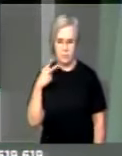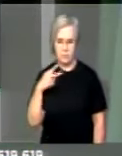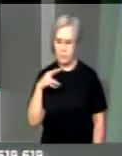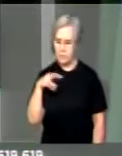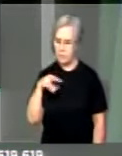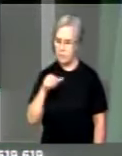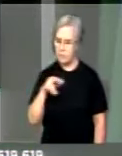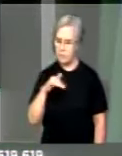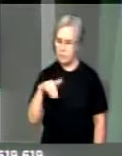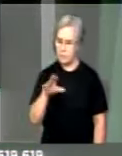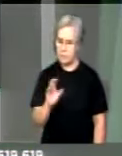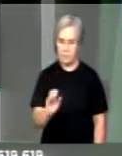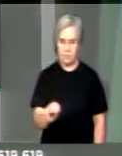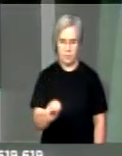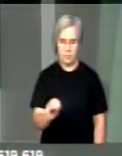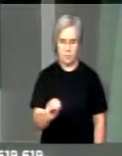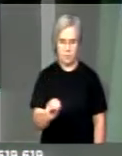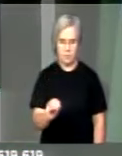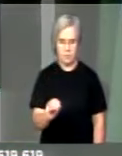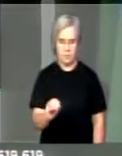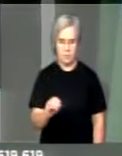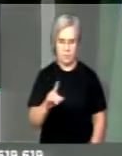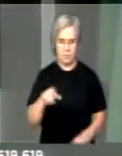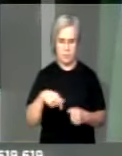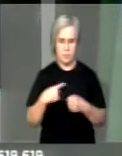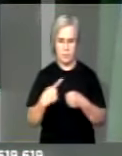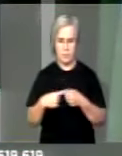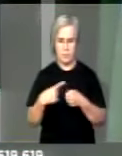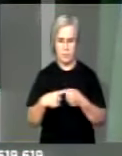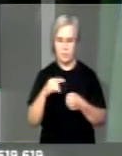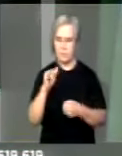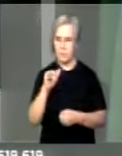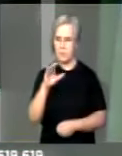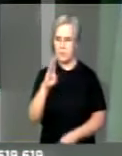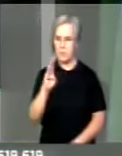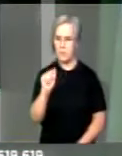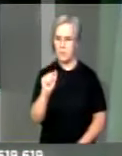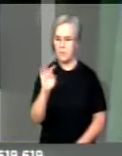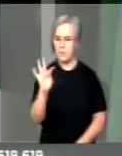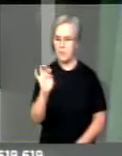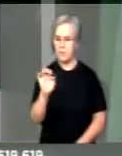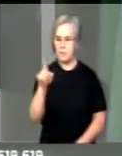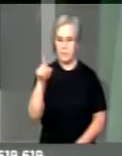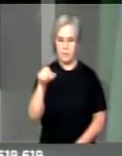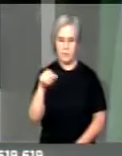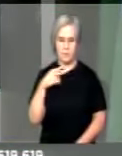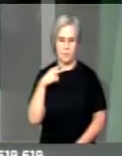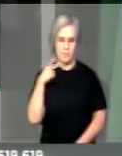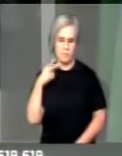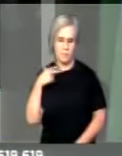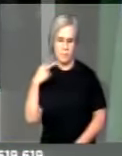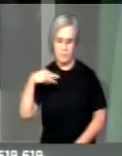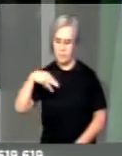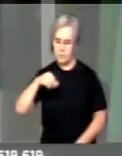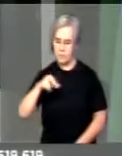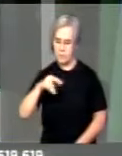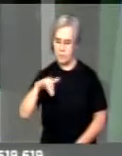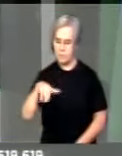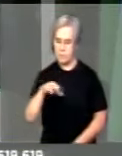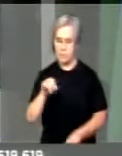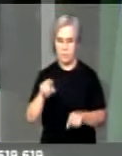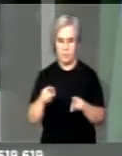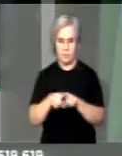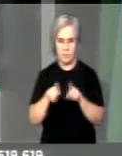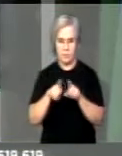Marinho, que é da cidade de Ibaté. O vereador Marinho fez também